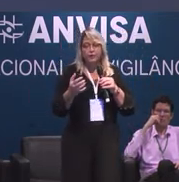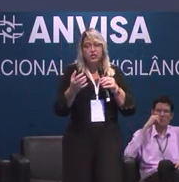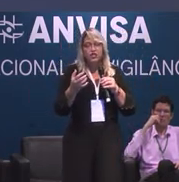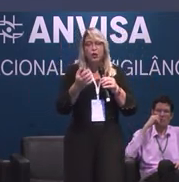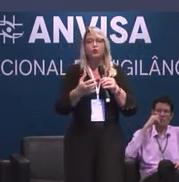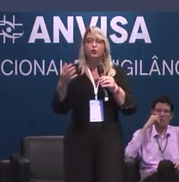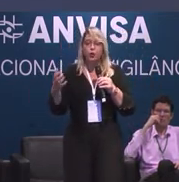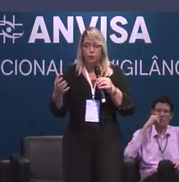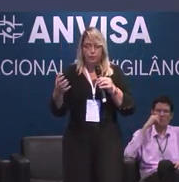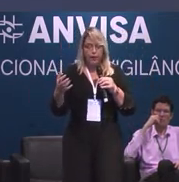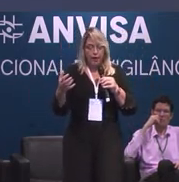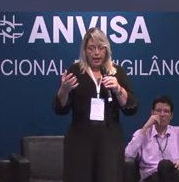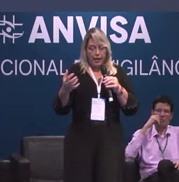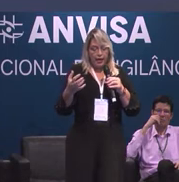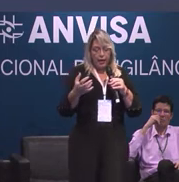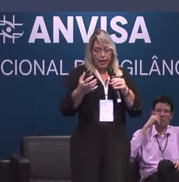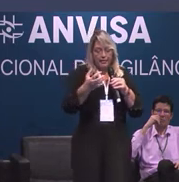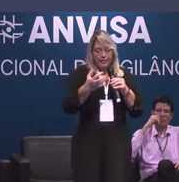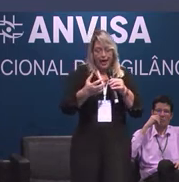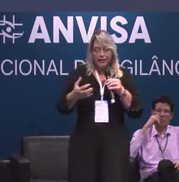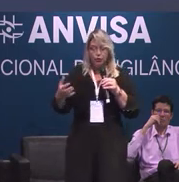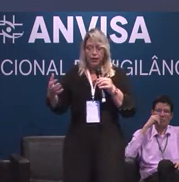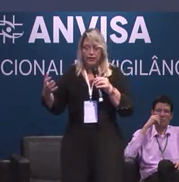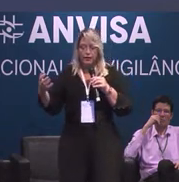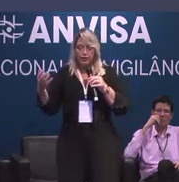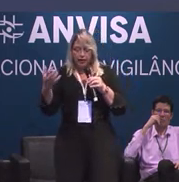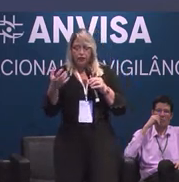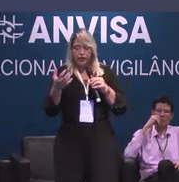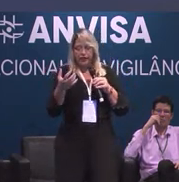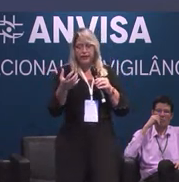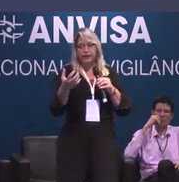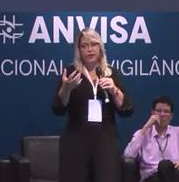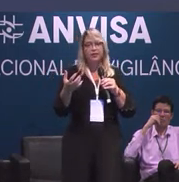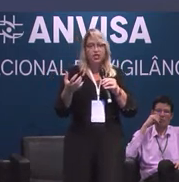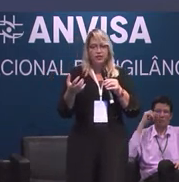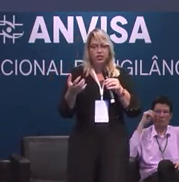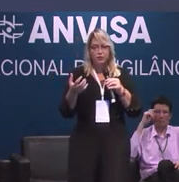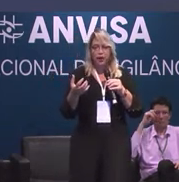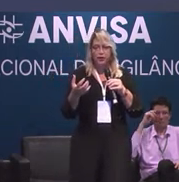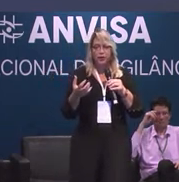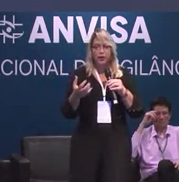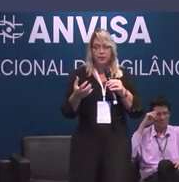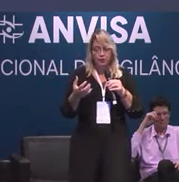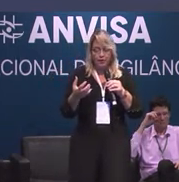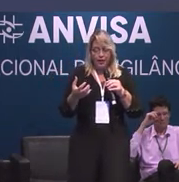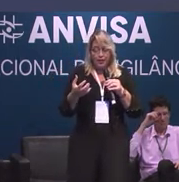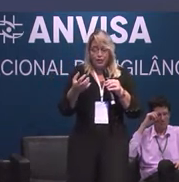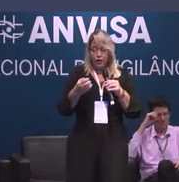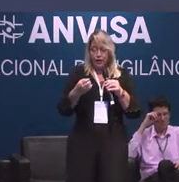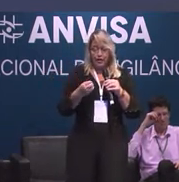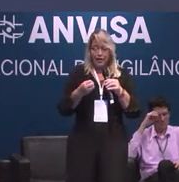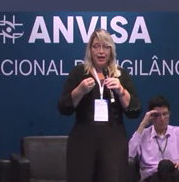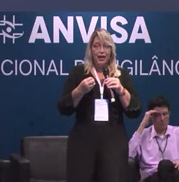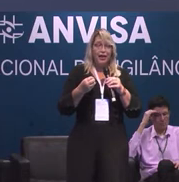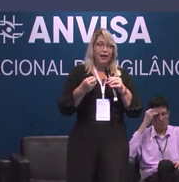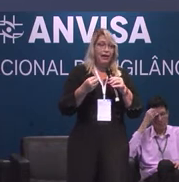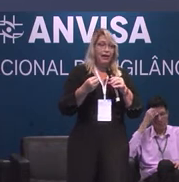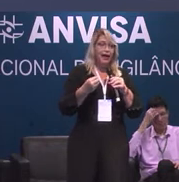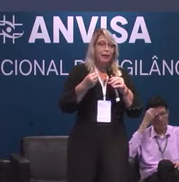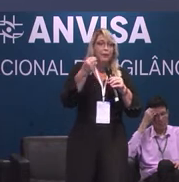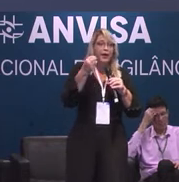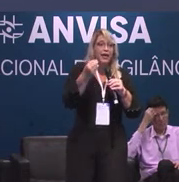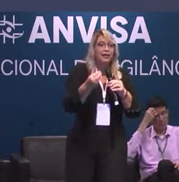Vocês já construíam essa articulação interfederativa nas instâncias de pactuação. Só que